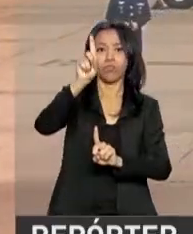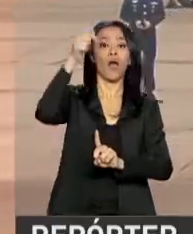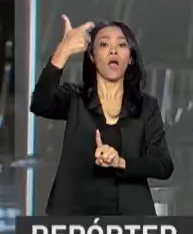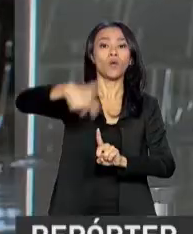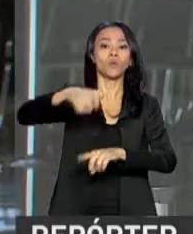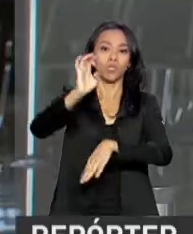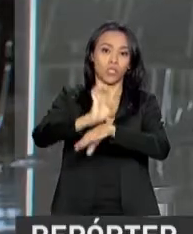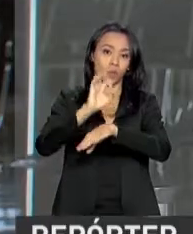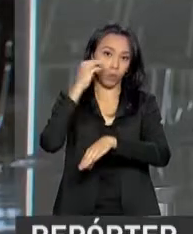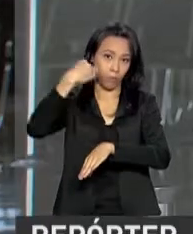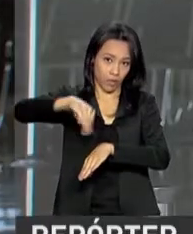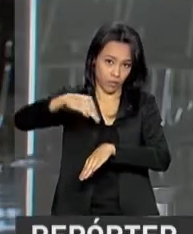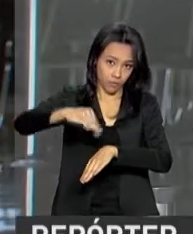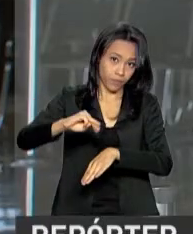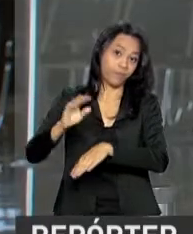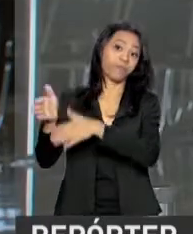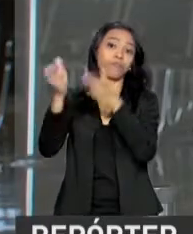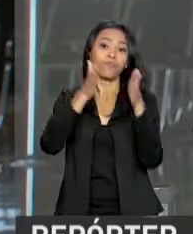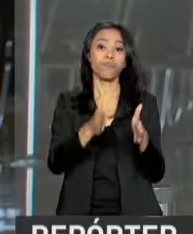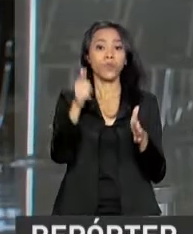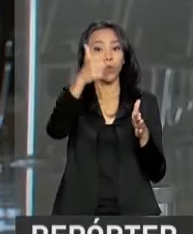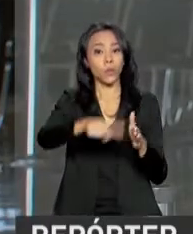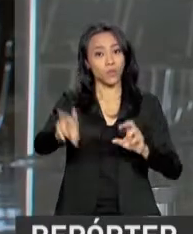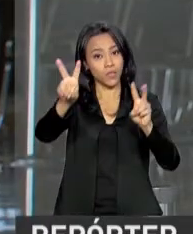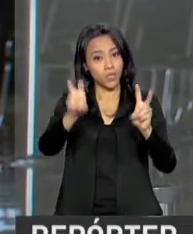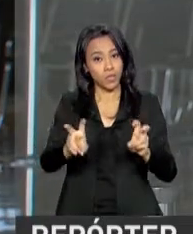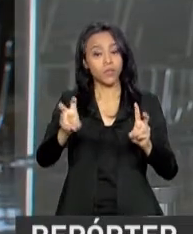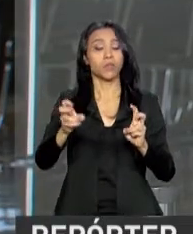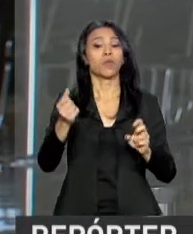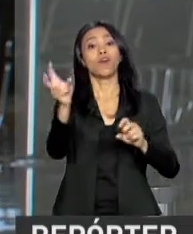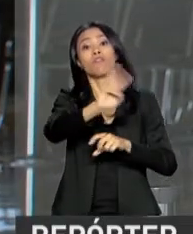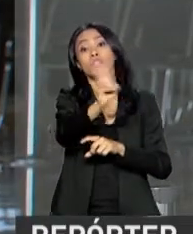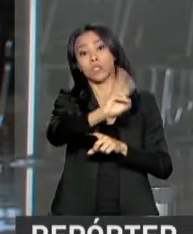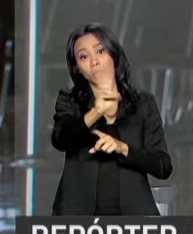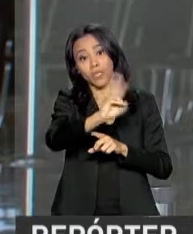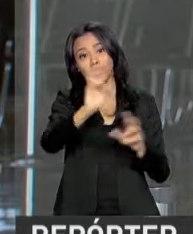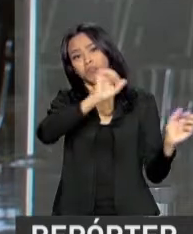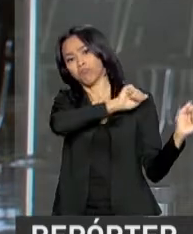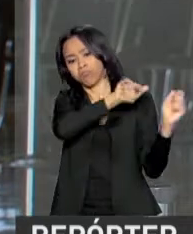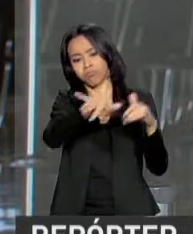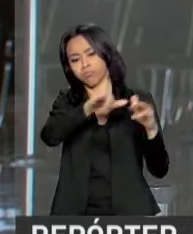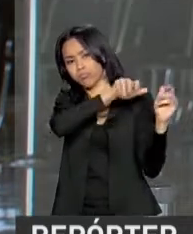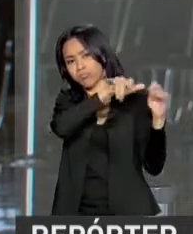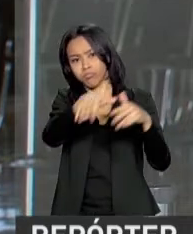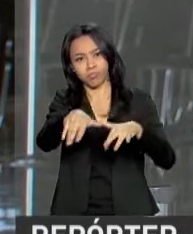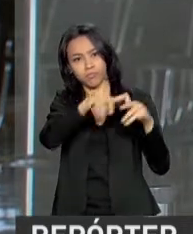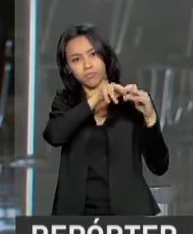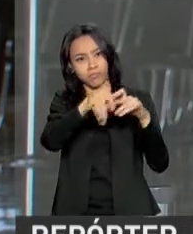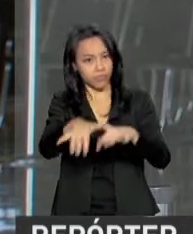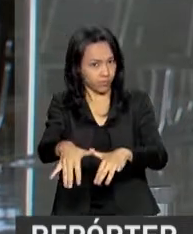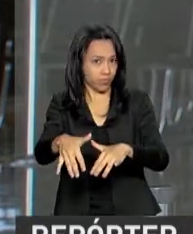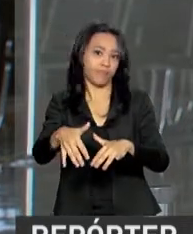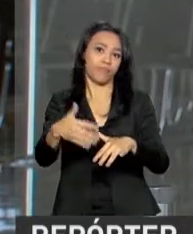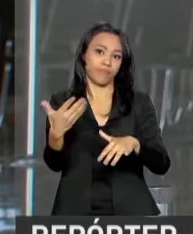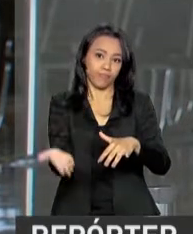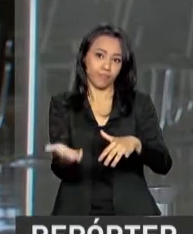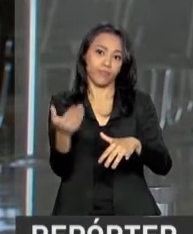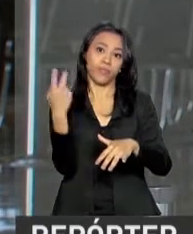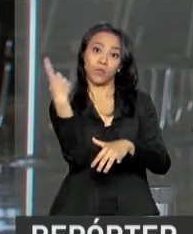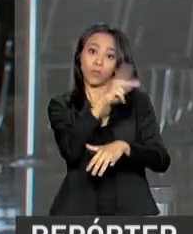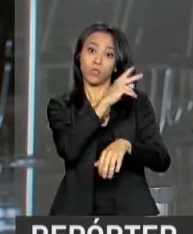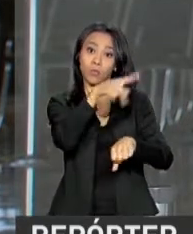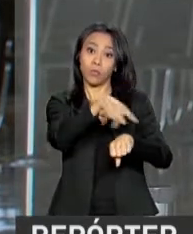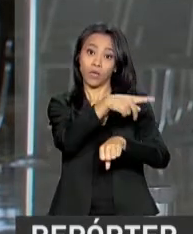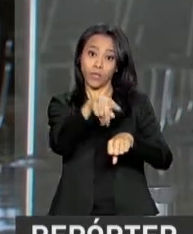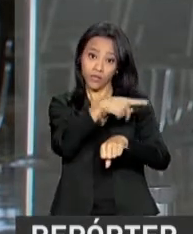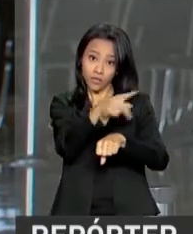Maranhão. Além disso, eles devem tratar também sobre a questão dos venezuelanos, o aumento do fluxo migratório, da saída de venezuelanos da terra natal,